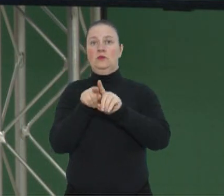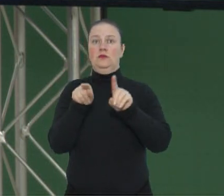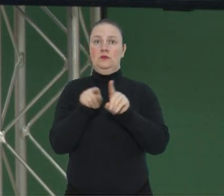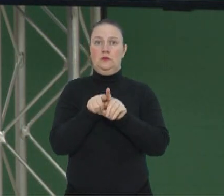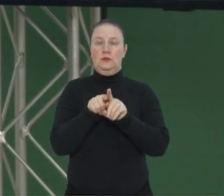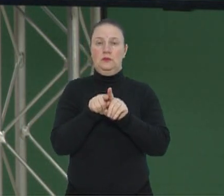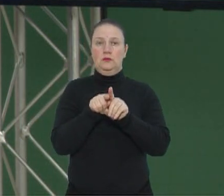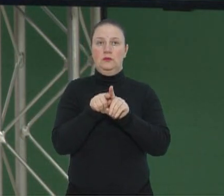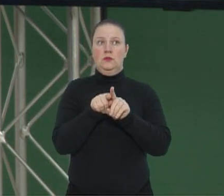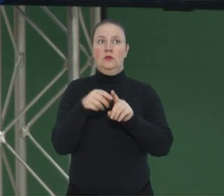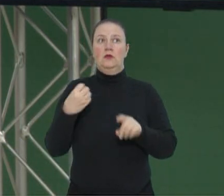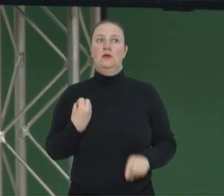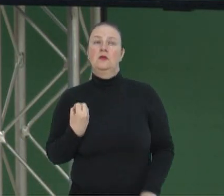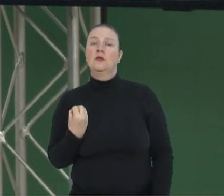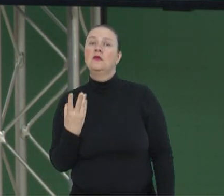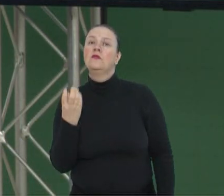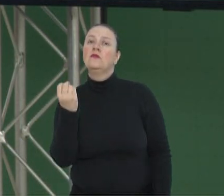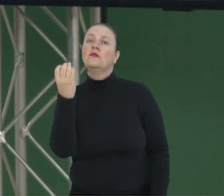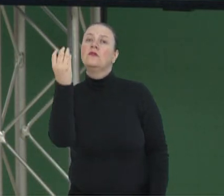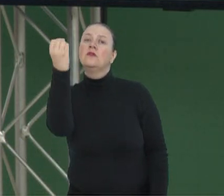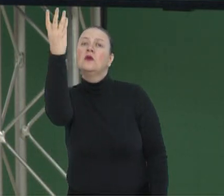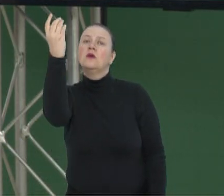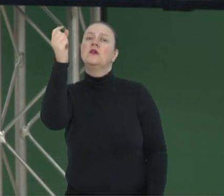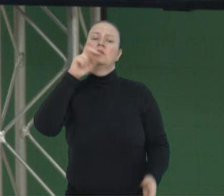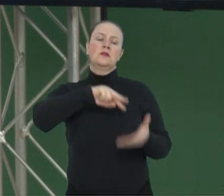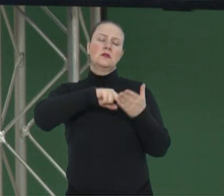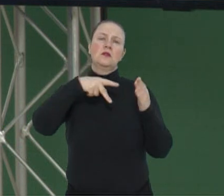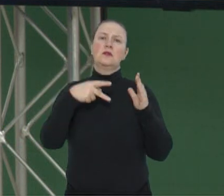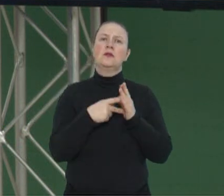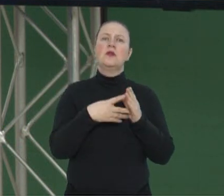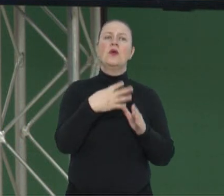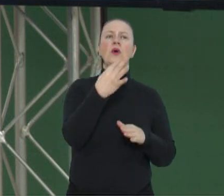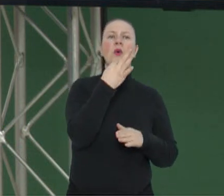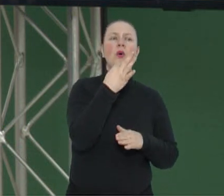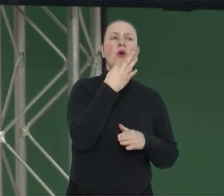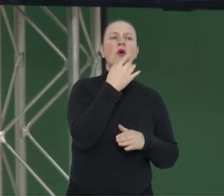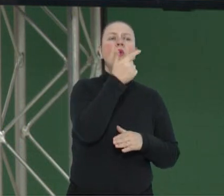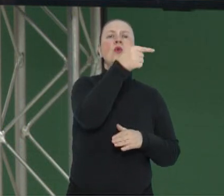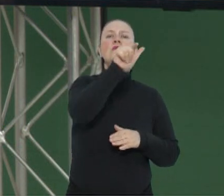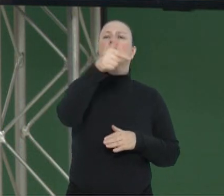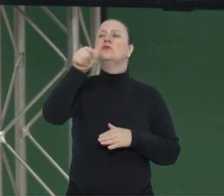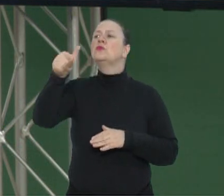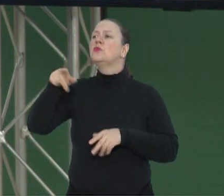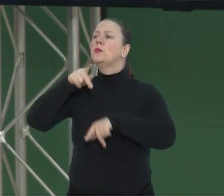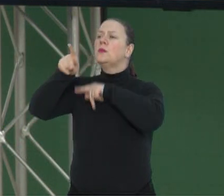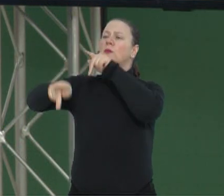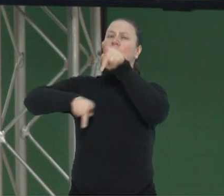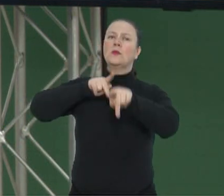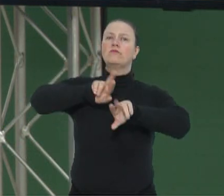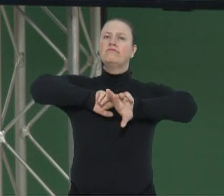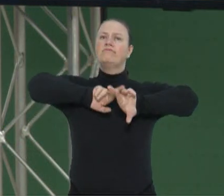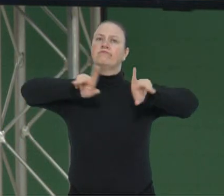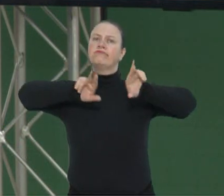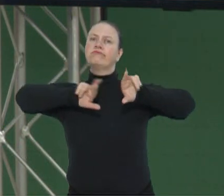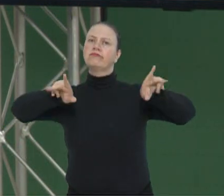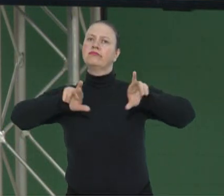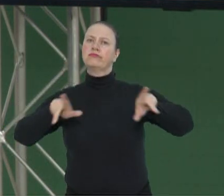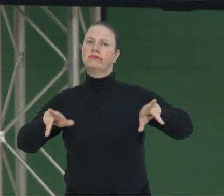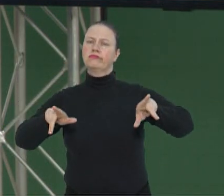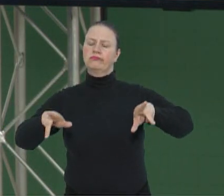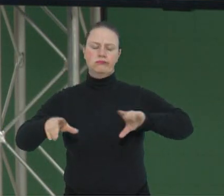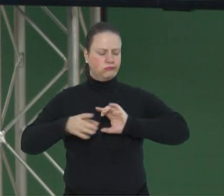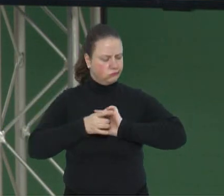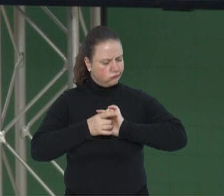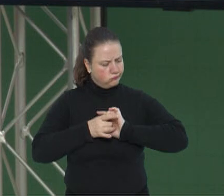volverse mundano, es conhecer outra gente, ou seja, conhecer outras culturas de repente, se dar mais a conhecer